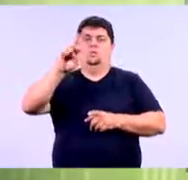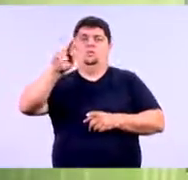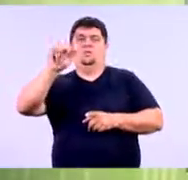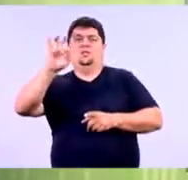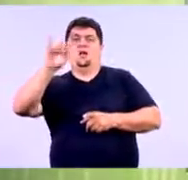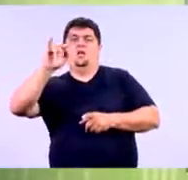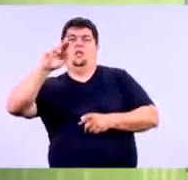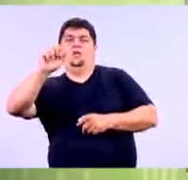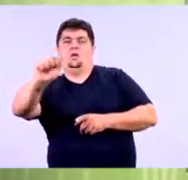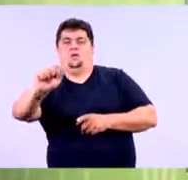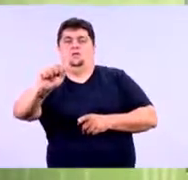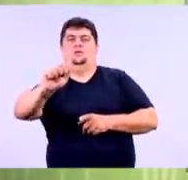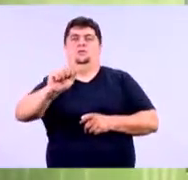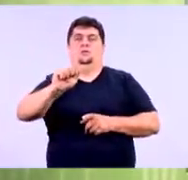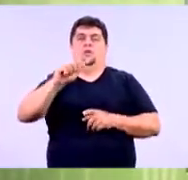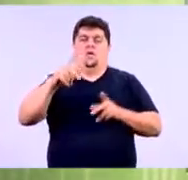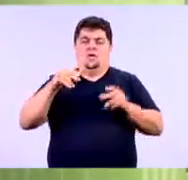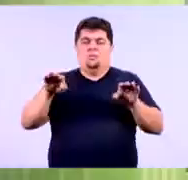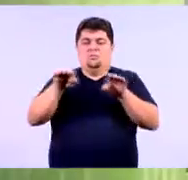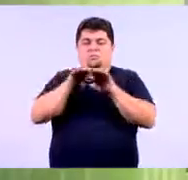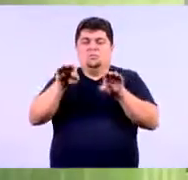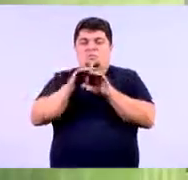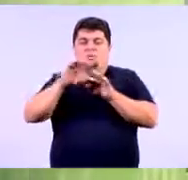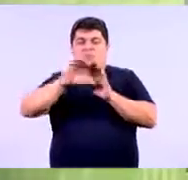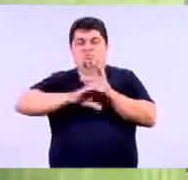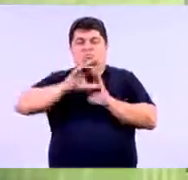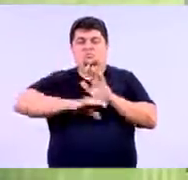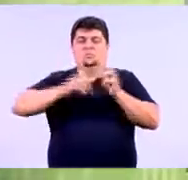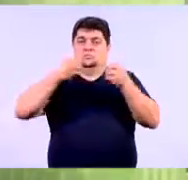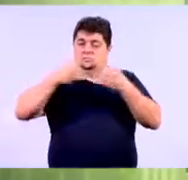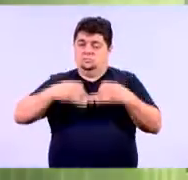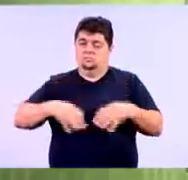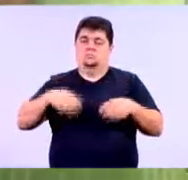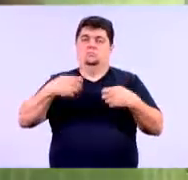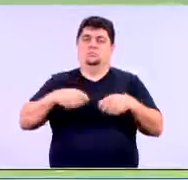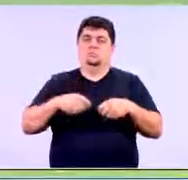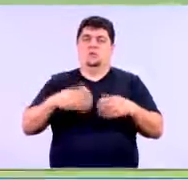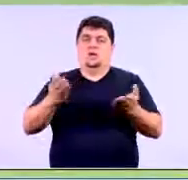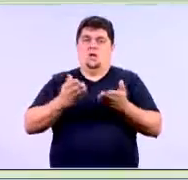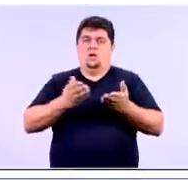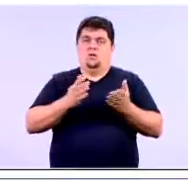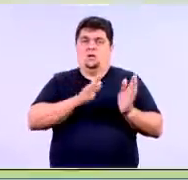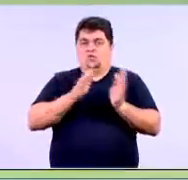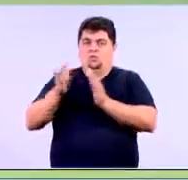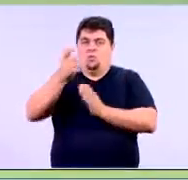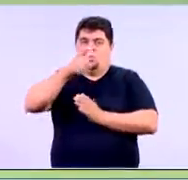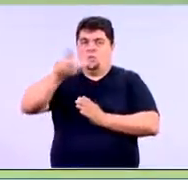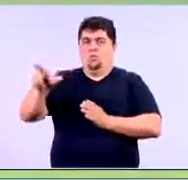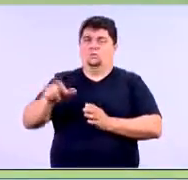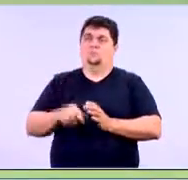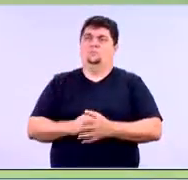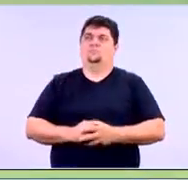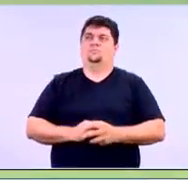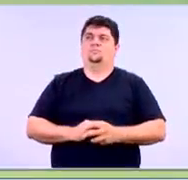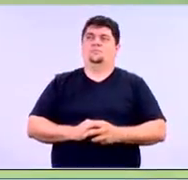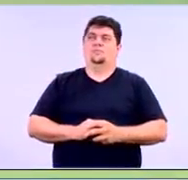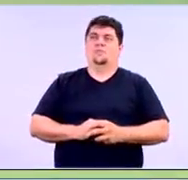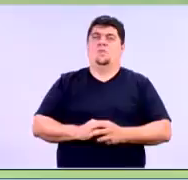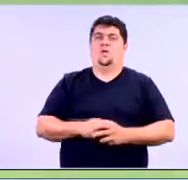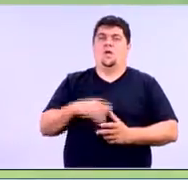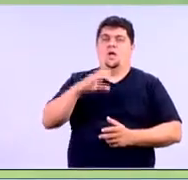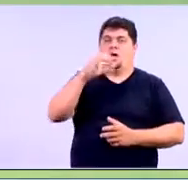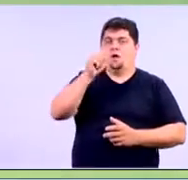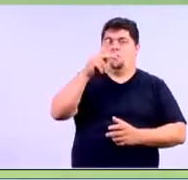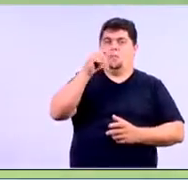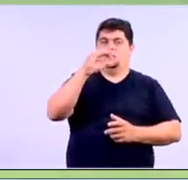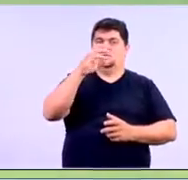tem um semelhante conceito, mas tem que explanar essa situação. Agora nós iremos passar para o princípio da capacidade